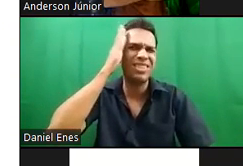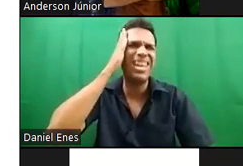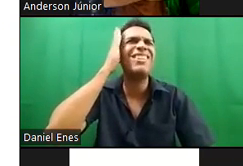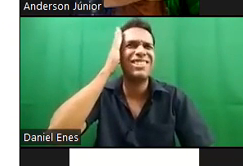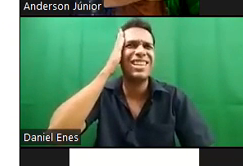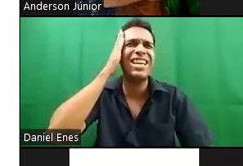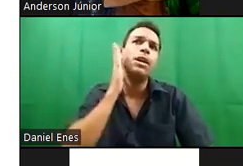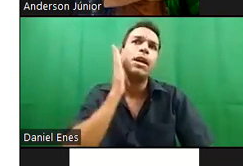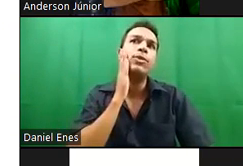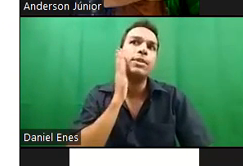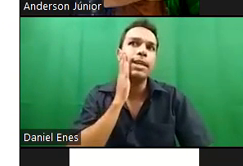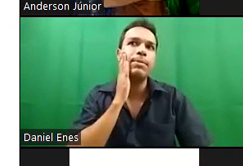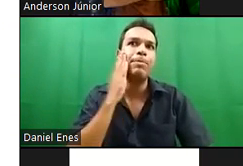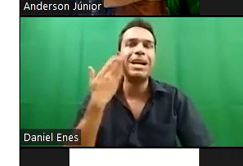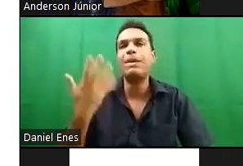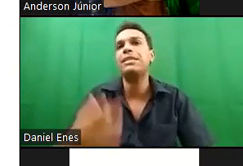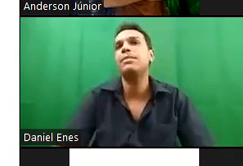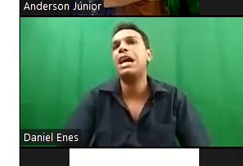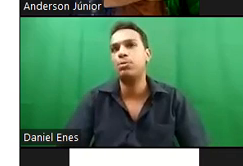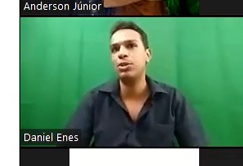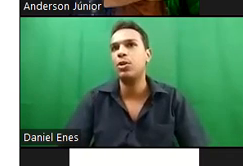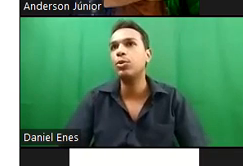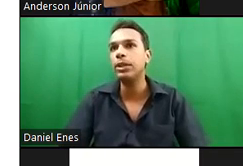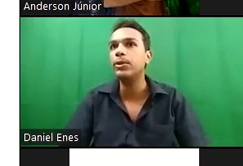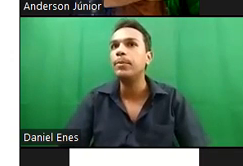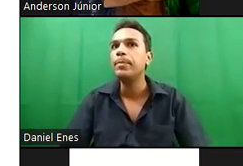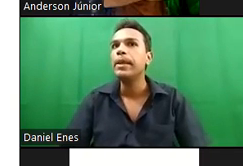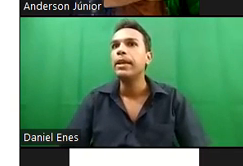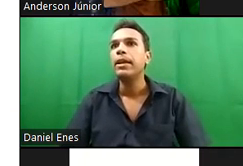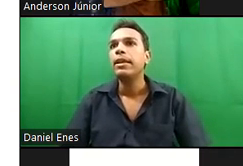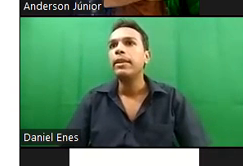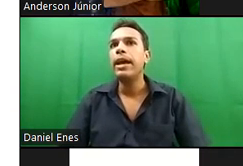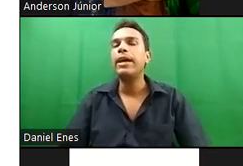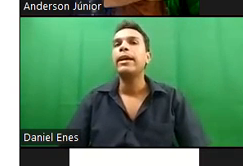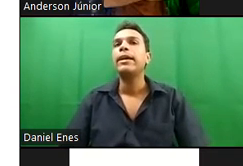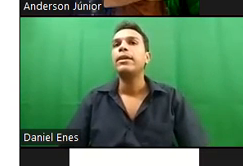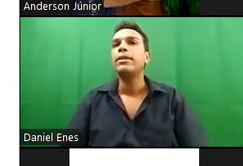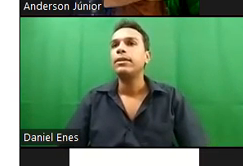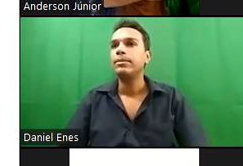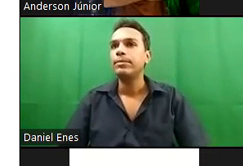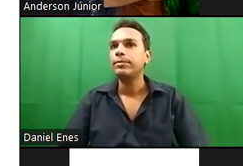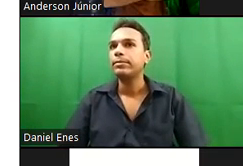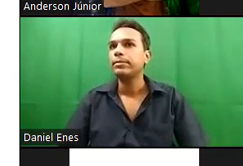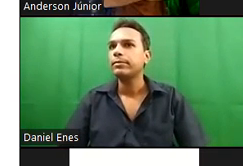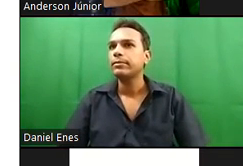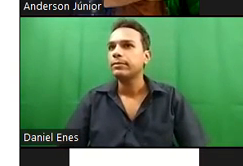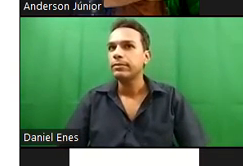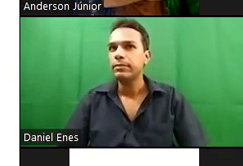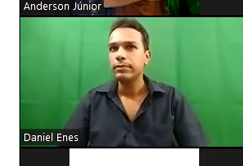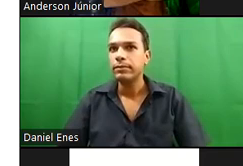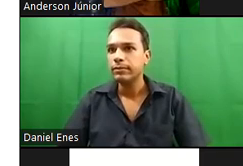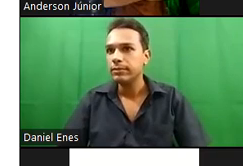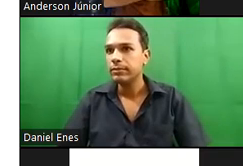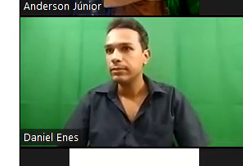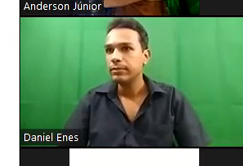Eu sei, bate mais embaixo, o pessoal do Rio. O Daniel, só finalizando a minha participação